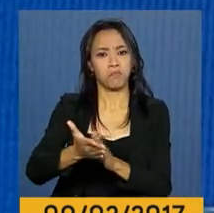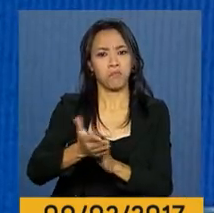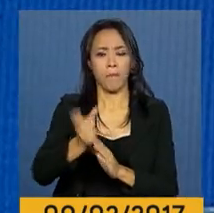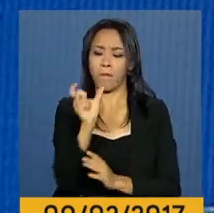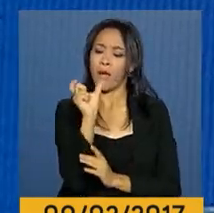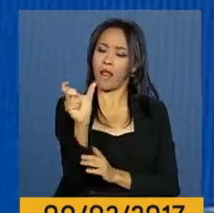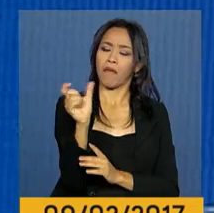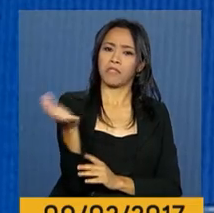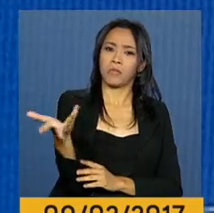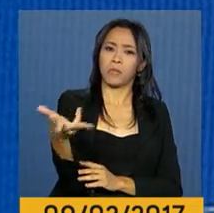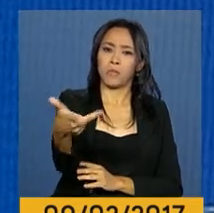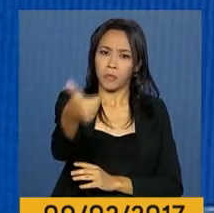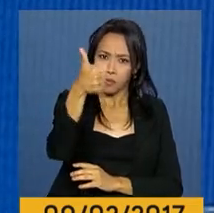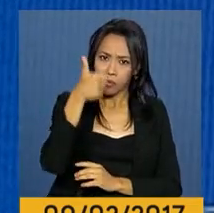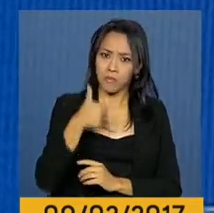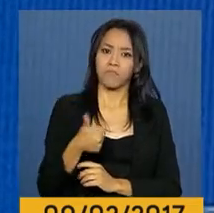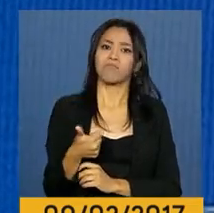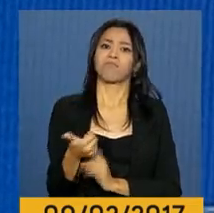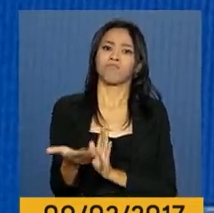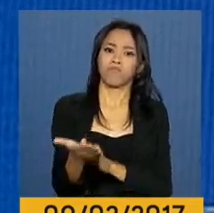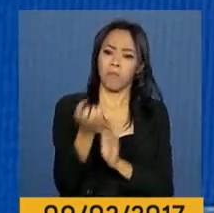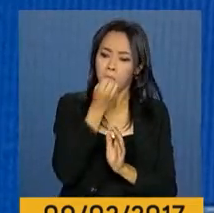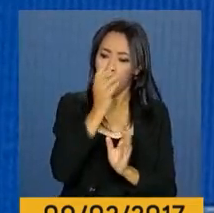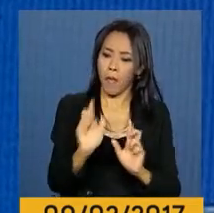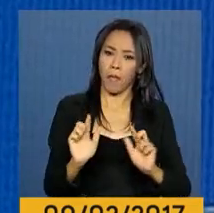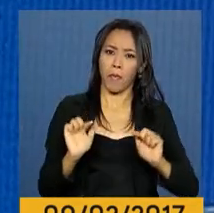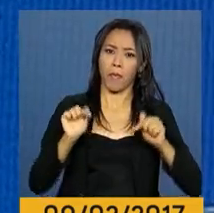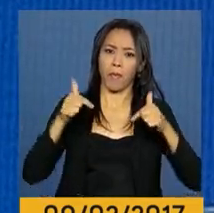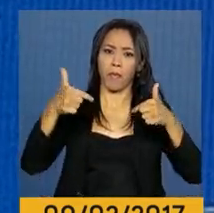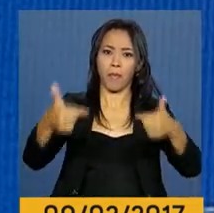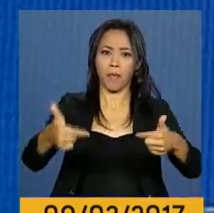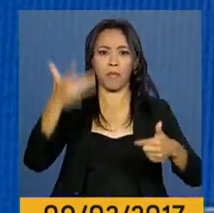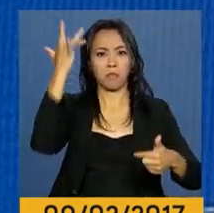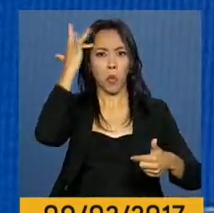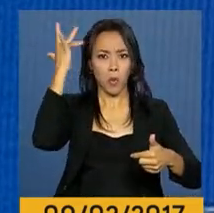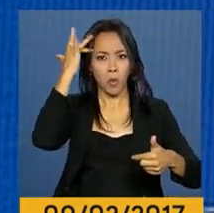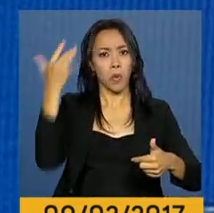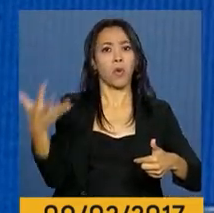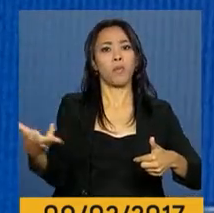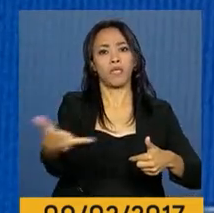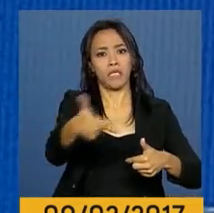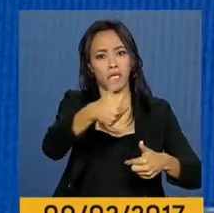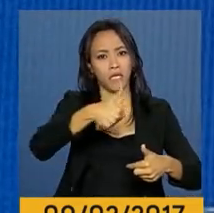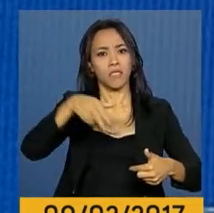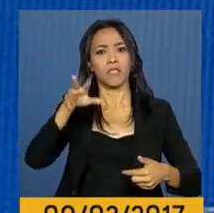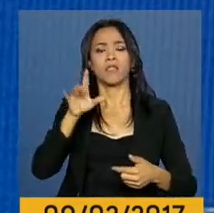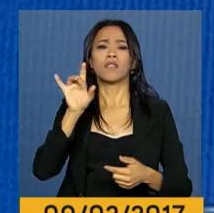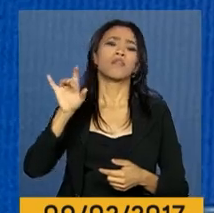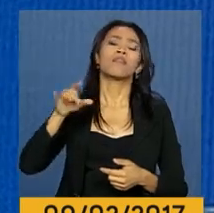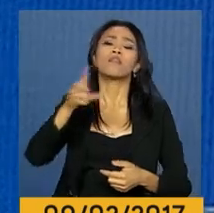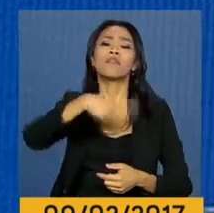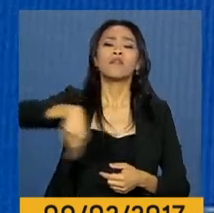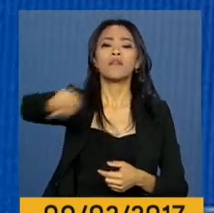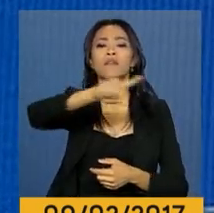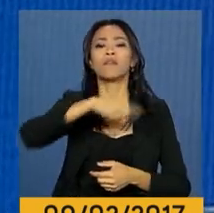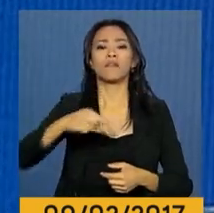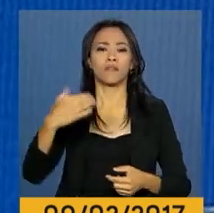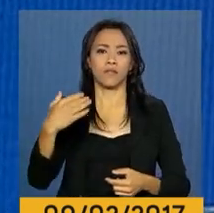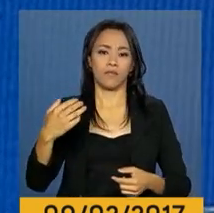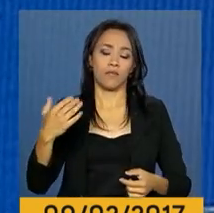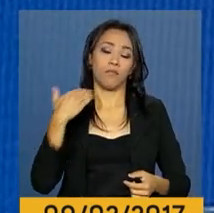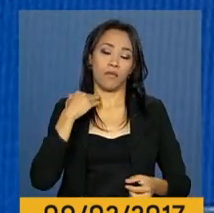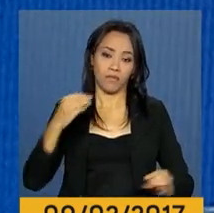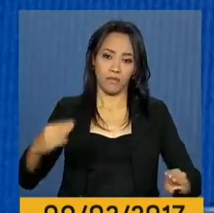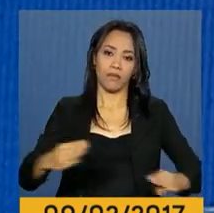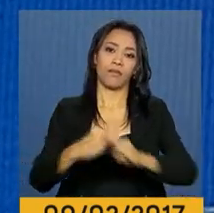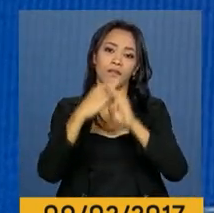enaltecedor palavras que ressaltam a competência daqueles que se dedicando à Caixa Econômica Federal